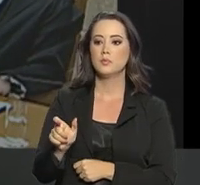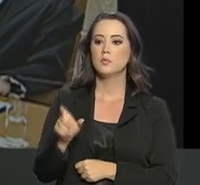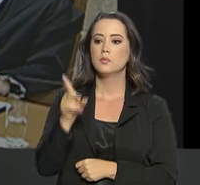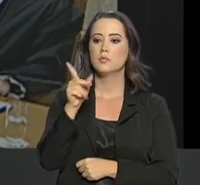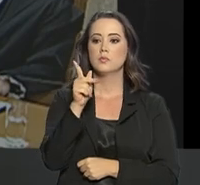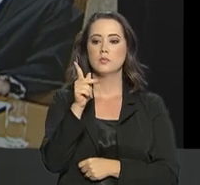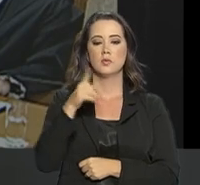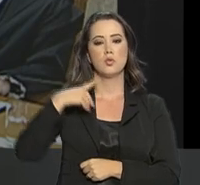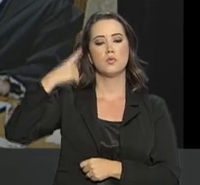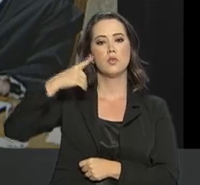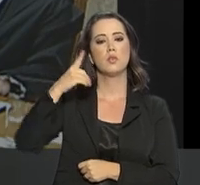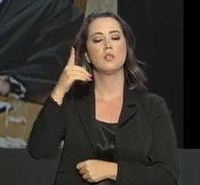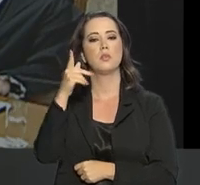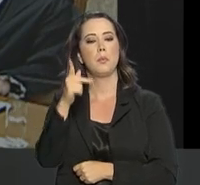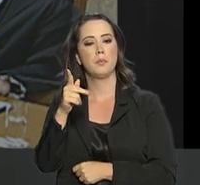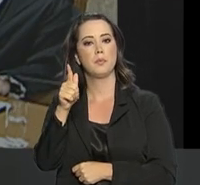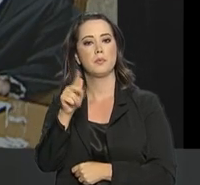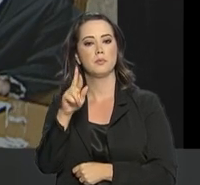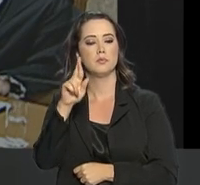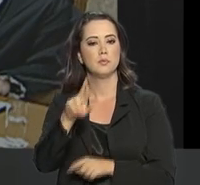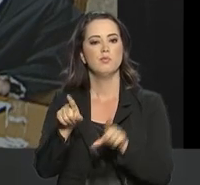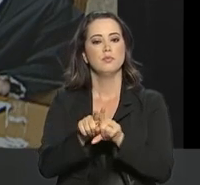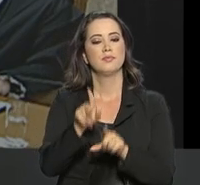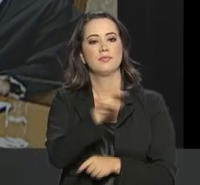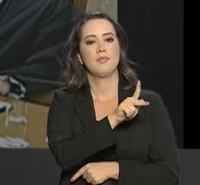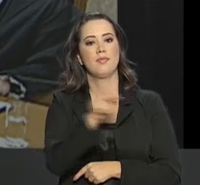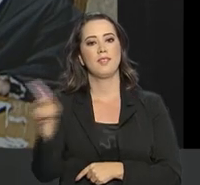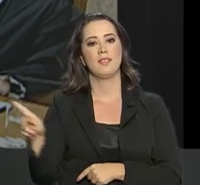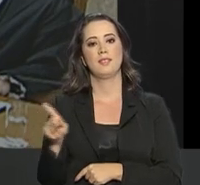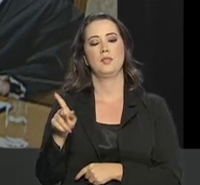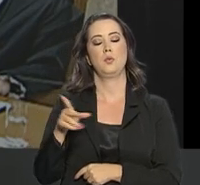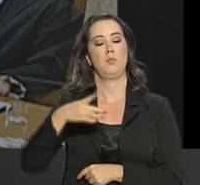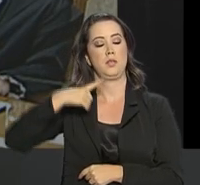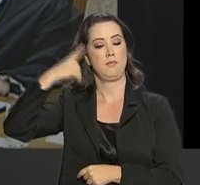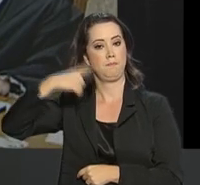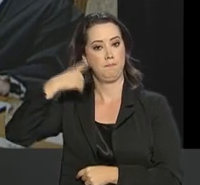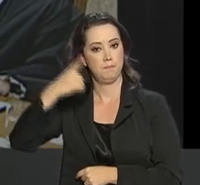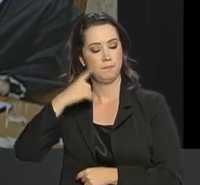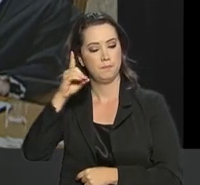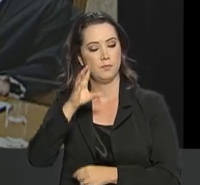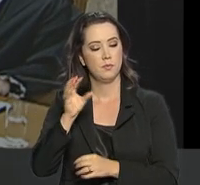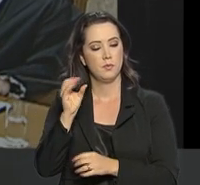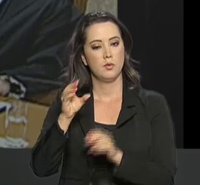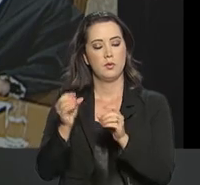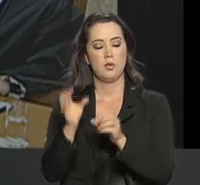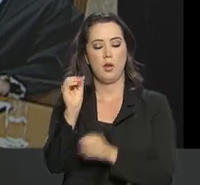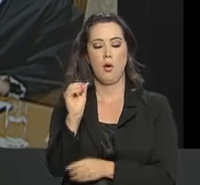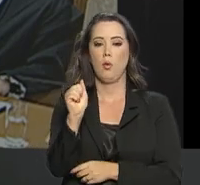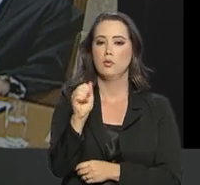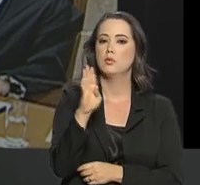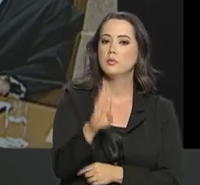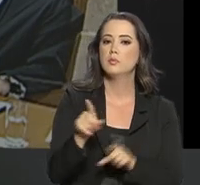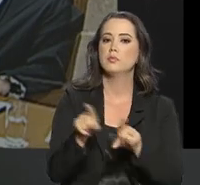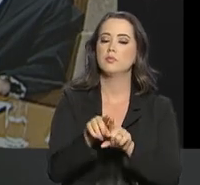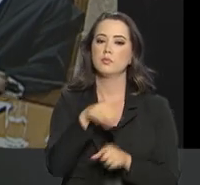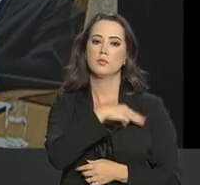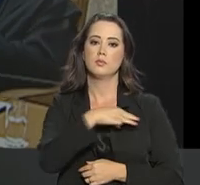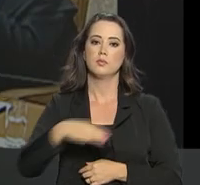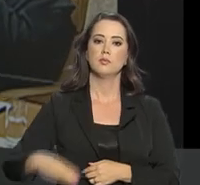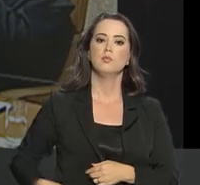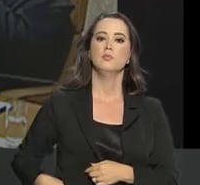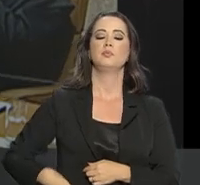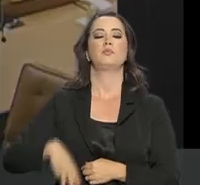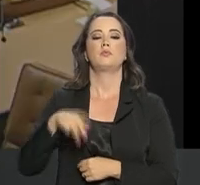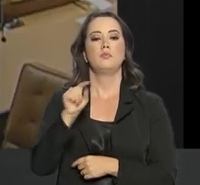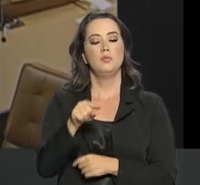Procuradora-Geral da República, o senhor presidente da Ordem dos Advogados do Brasil e o ministro Marco Aurélio, em nome de